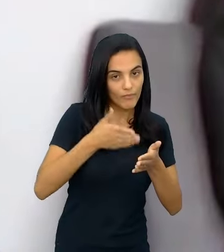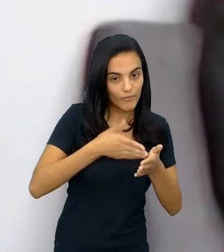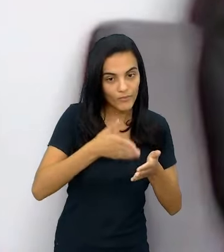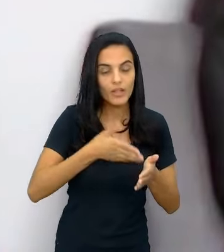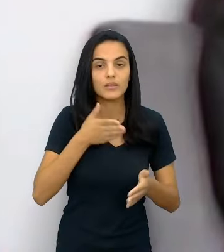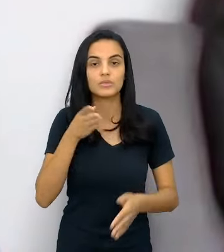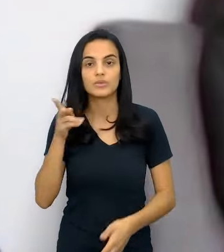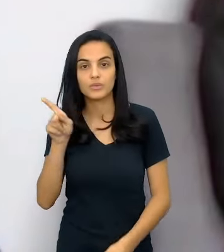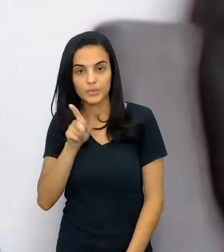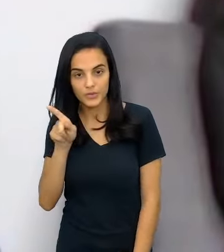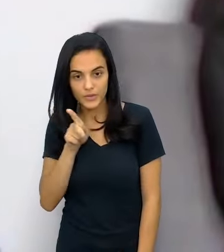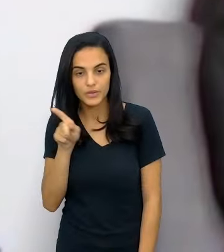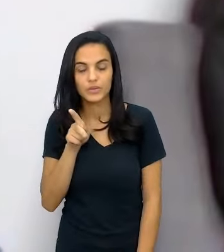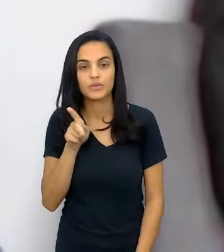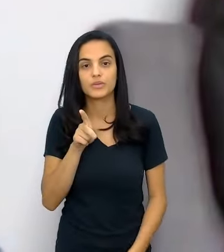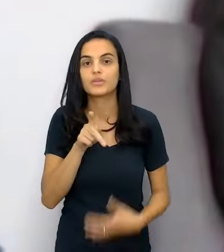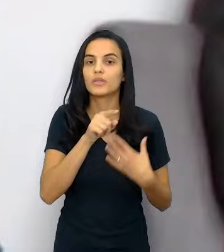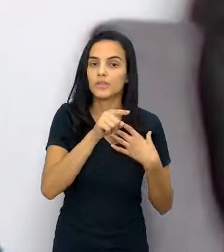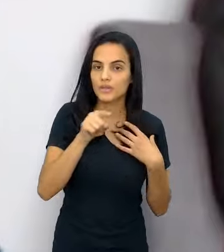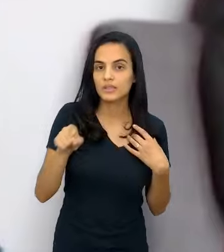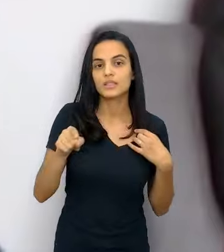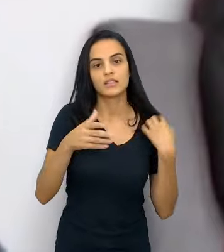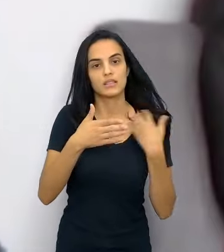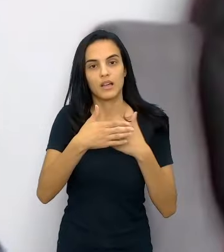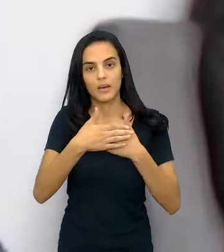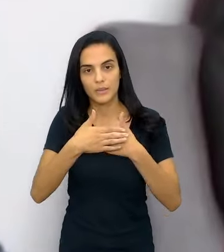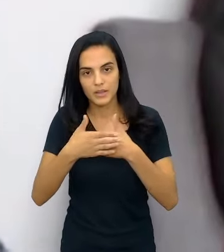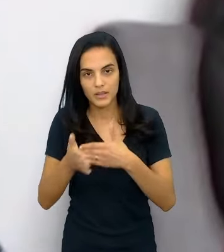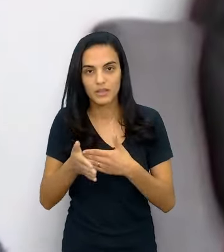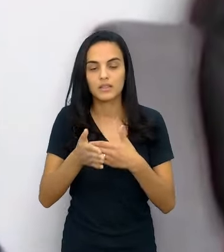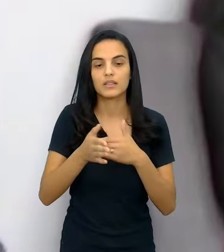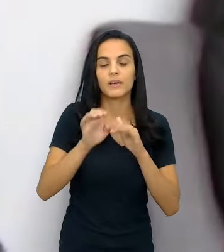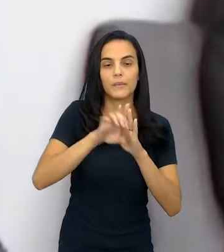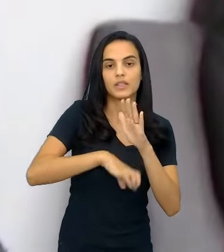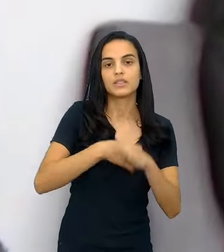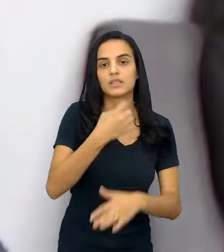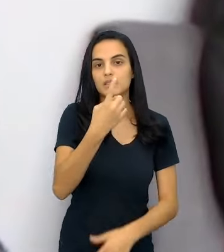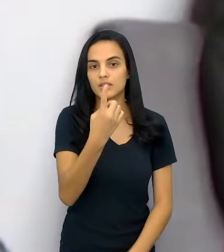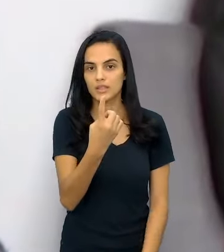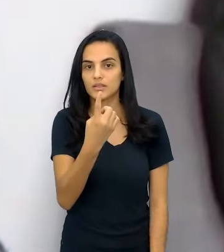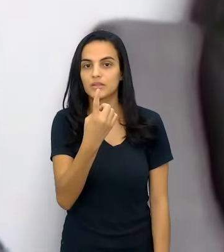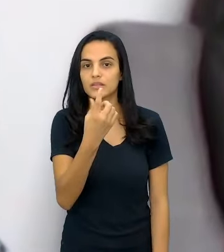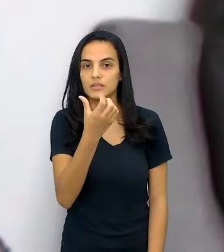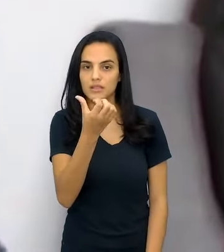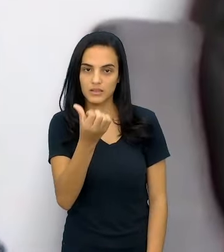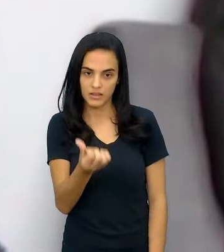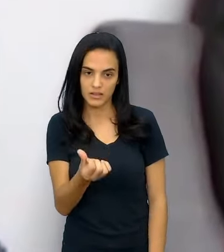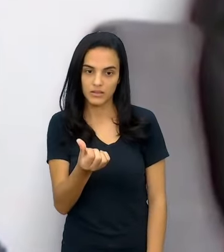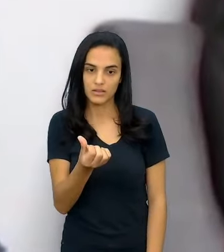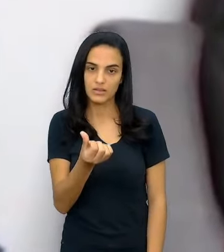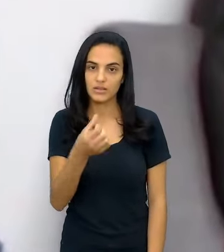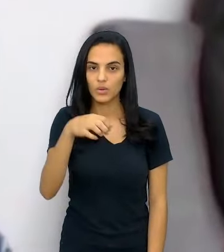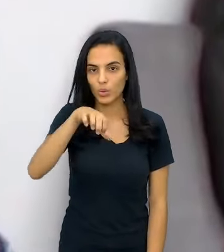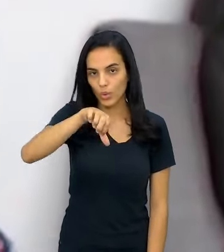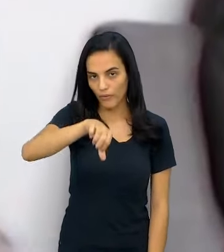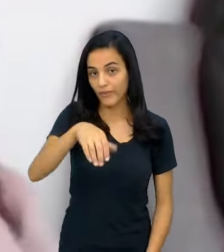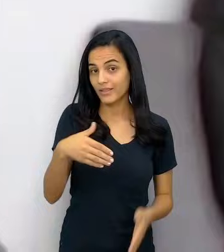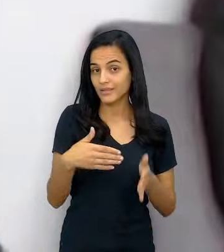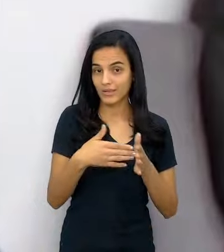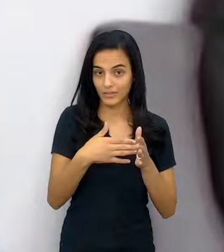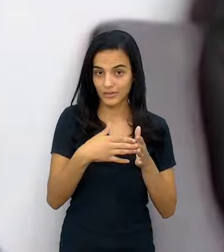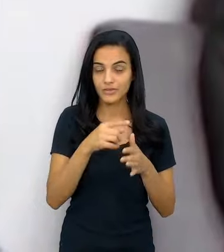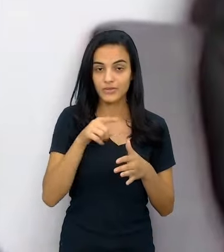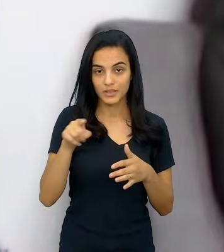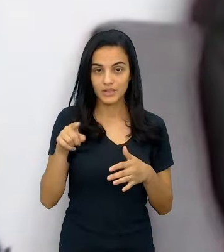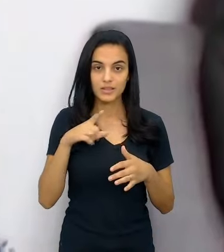do professor, vocês abrirão na página 163 até a página 179, onde vocês têm